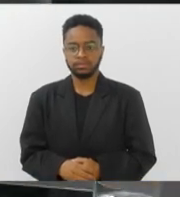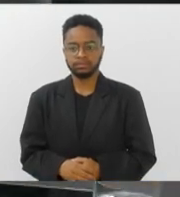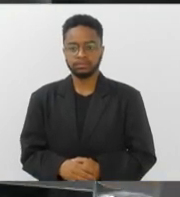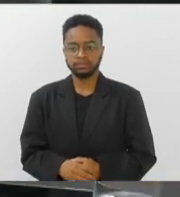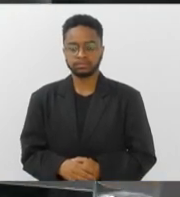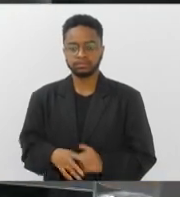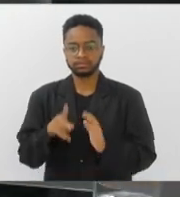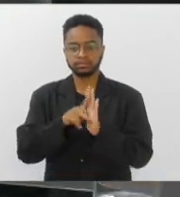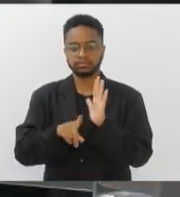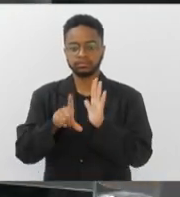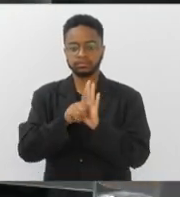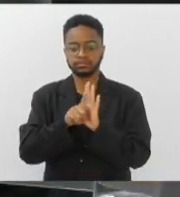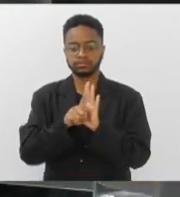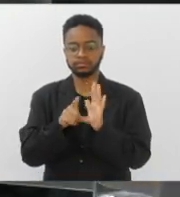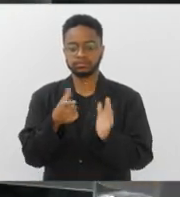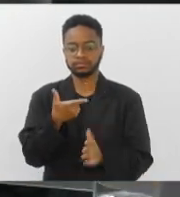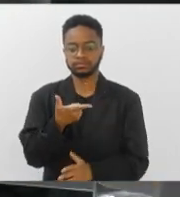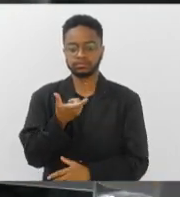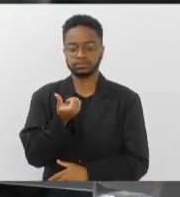Projeto de lei número